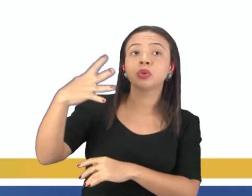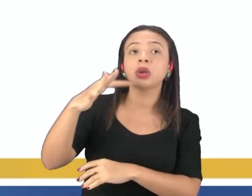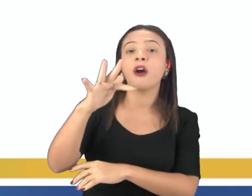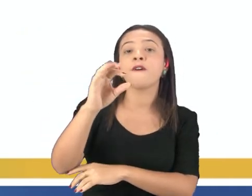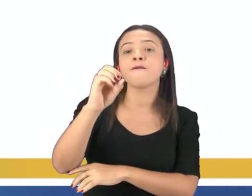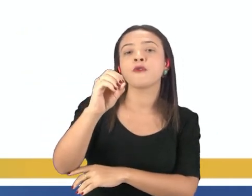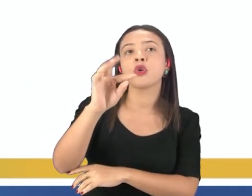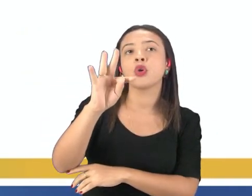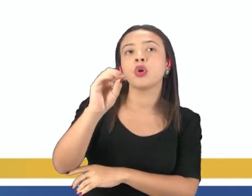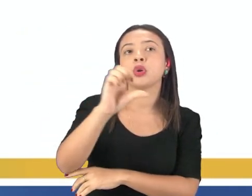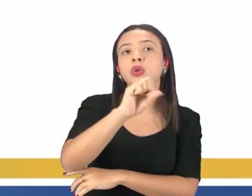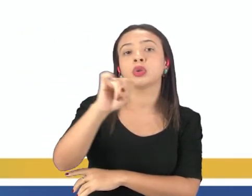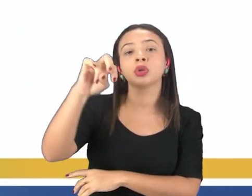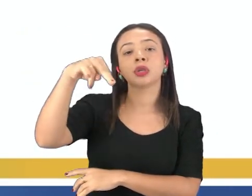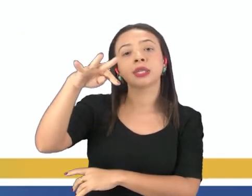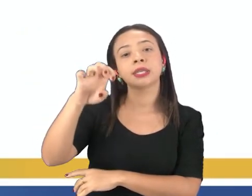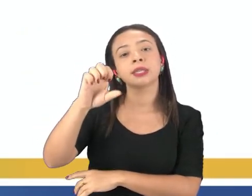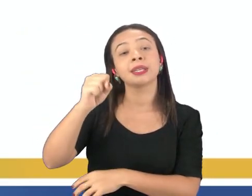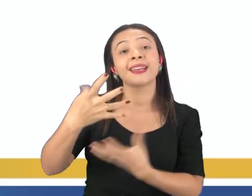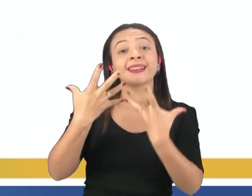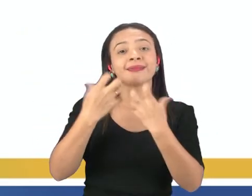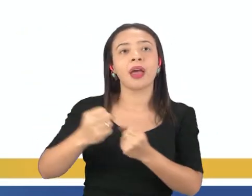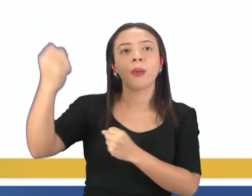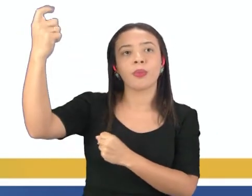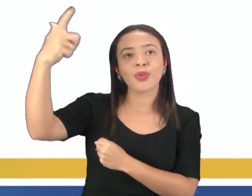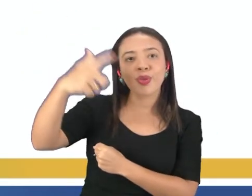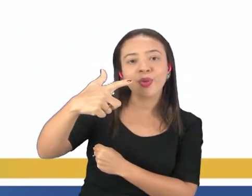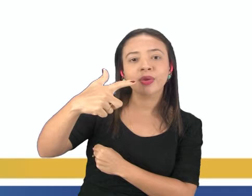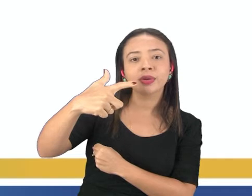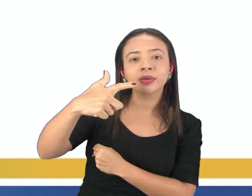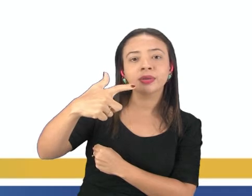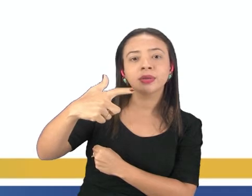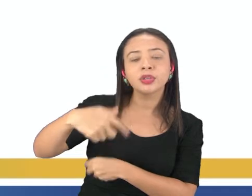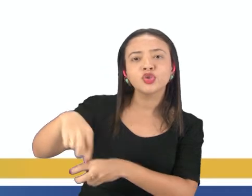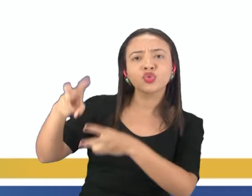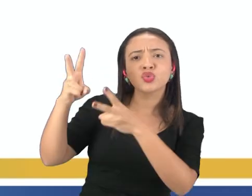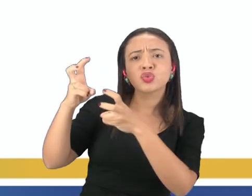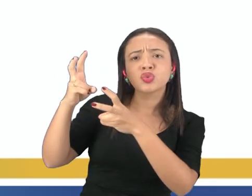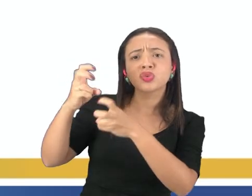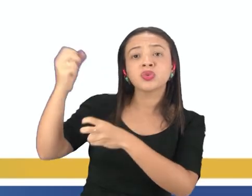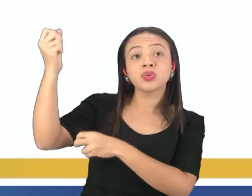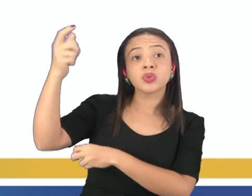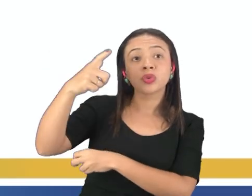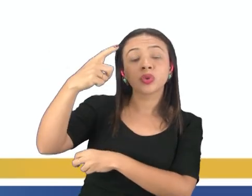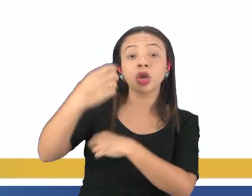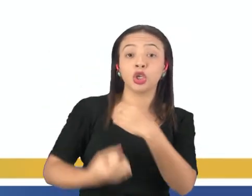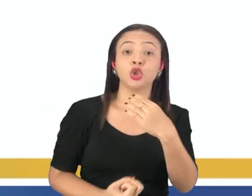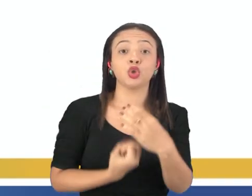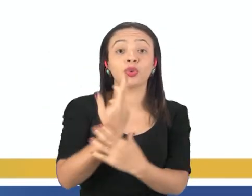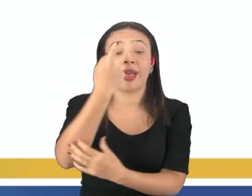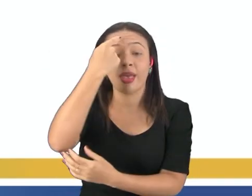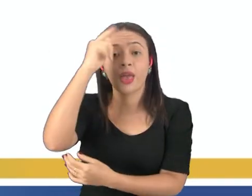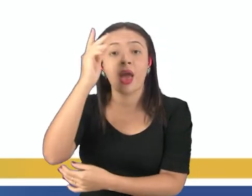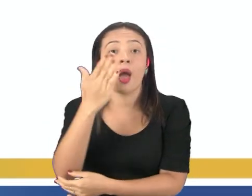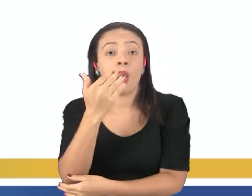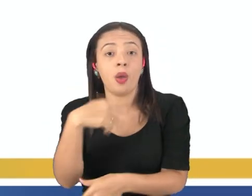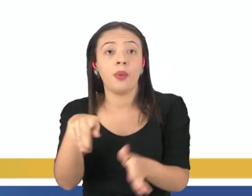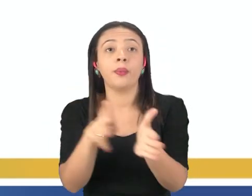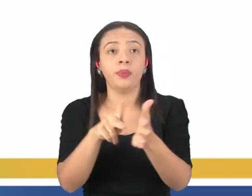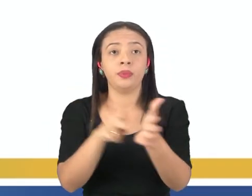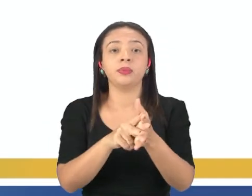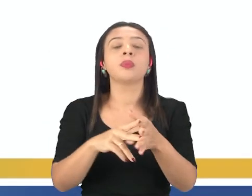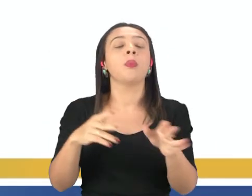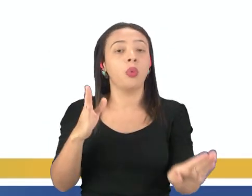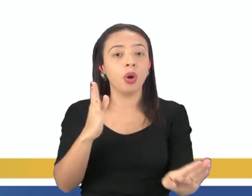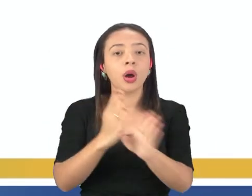plantas captam energia luminosa, se aproveitam dessa energia luminosa para produzir o seu próprio alimento através de uma